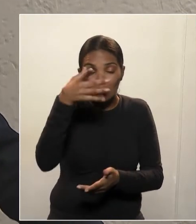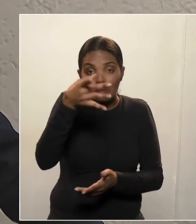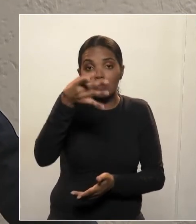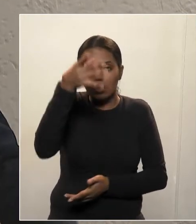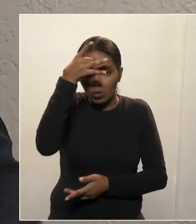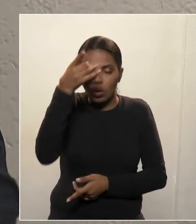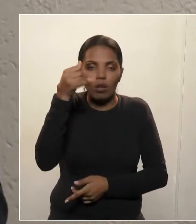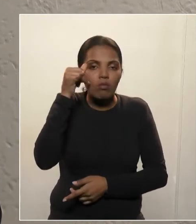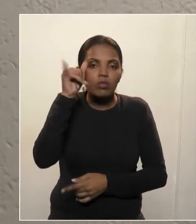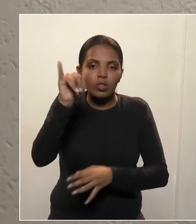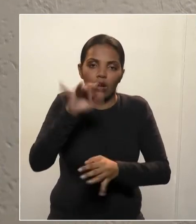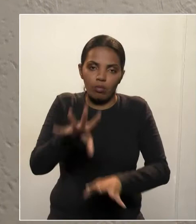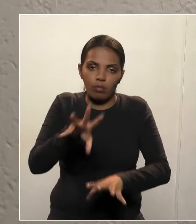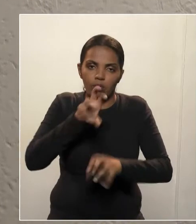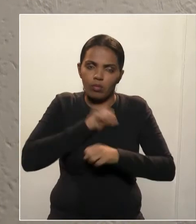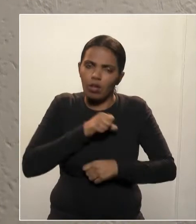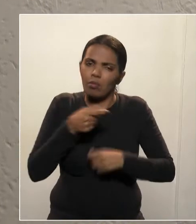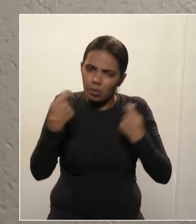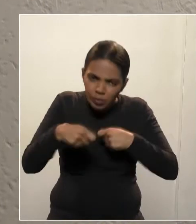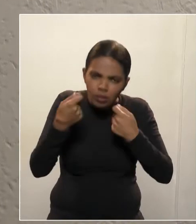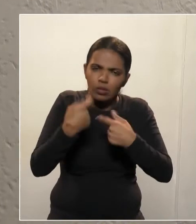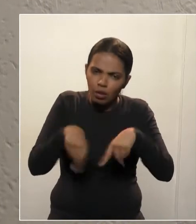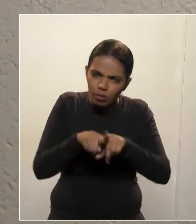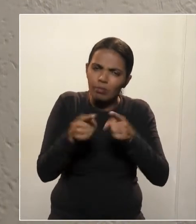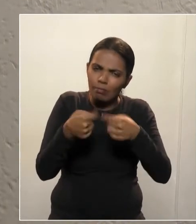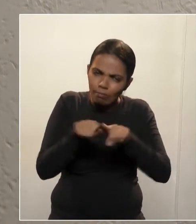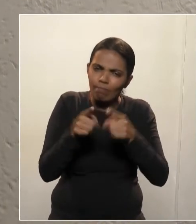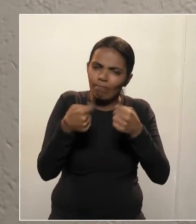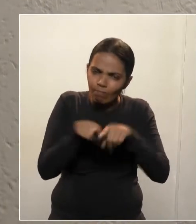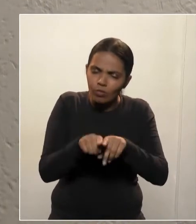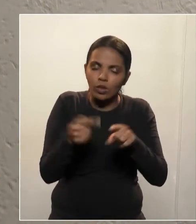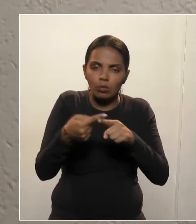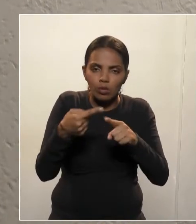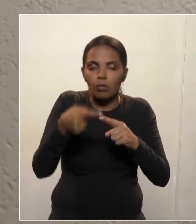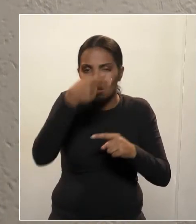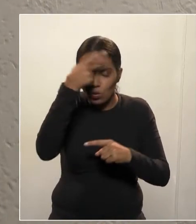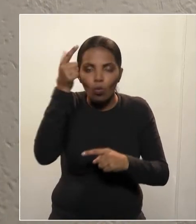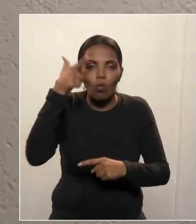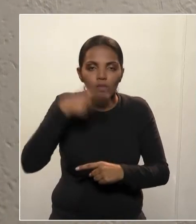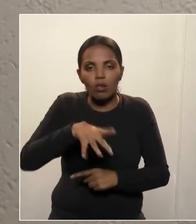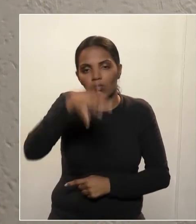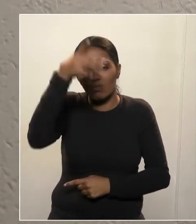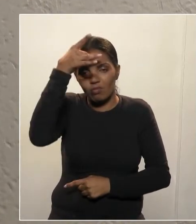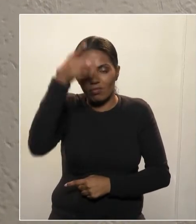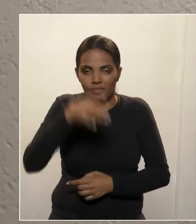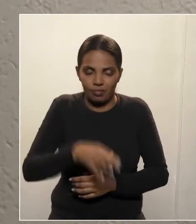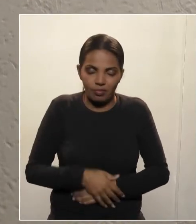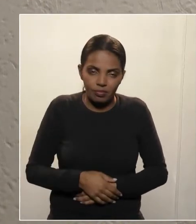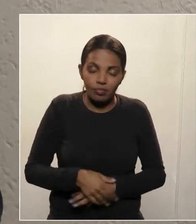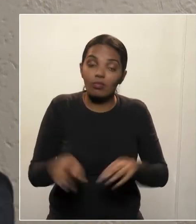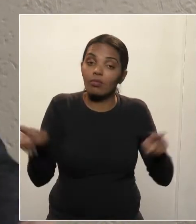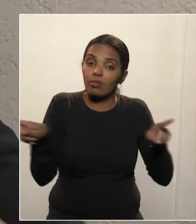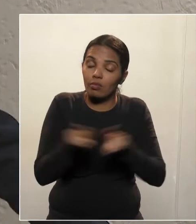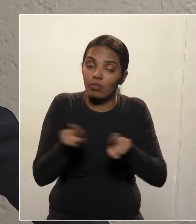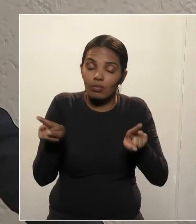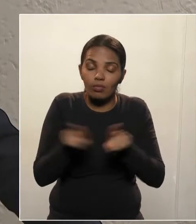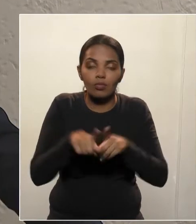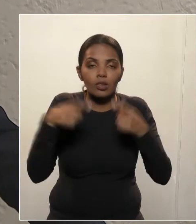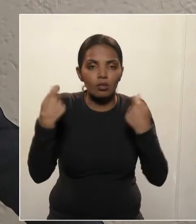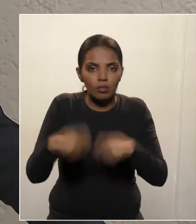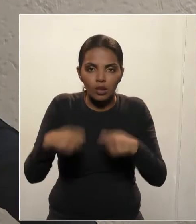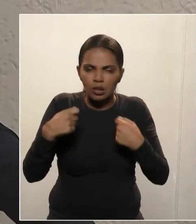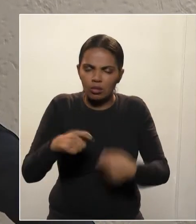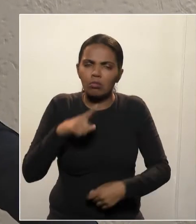repetir, repetir e repetir, para que as pessoas internalizem as ações. Também precisamos enfrentar essa crise